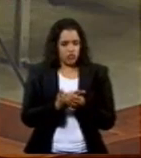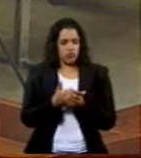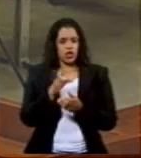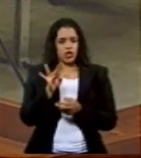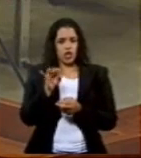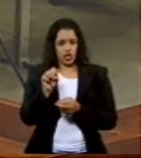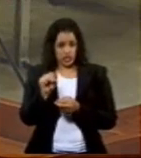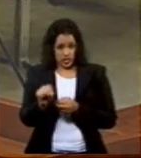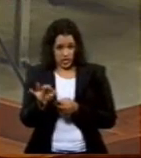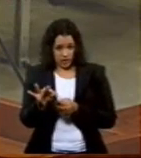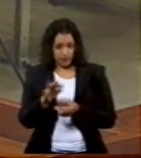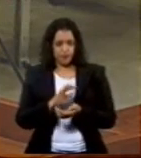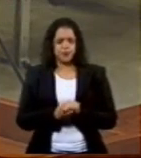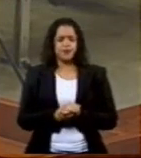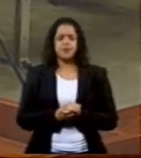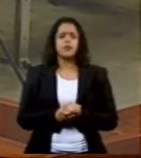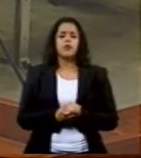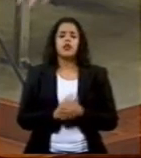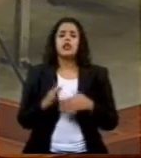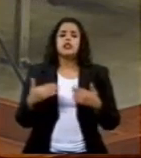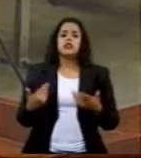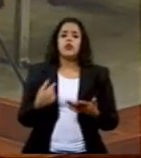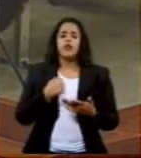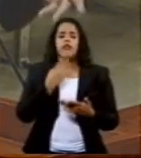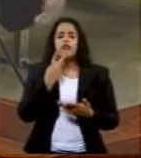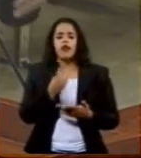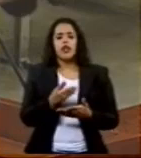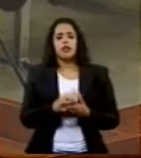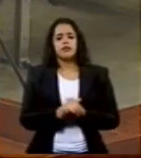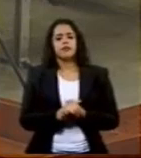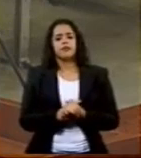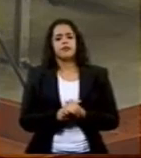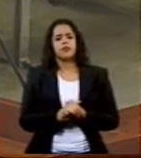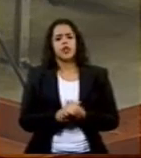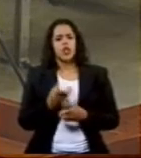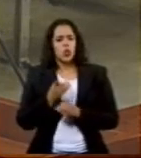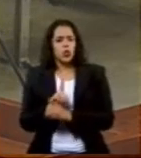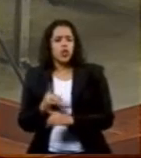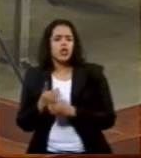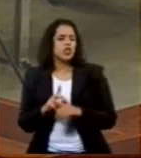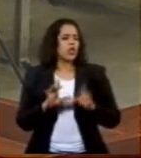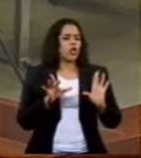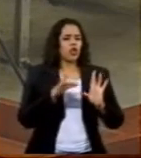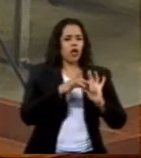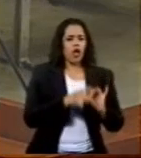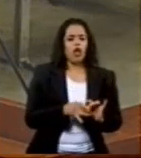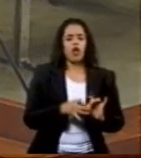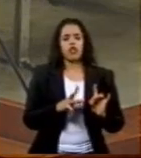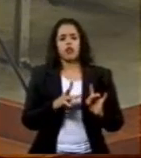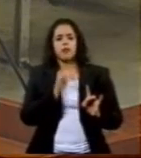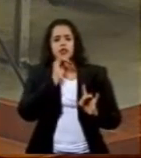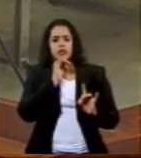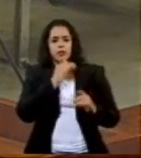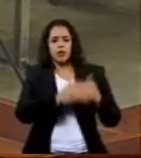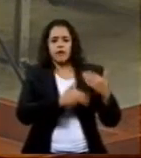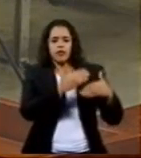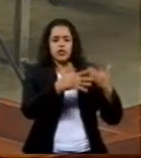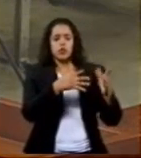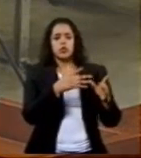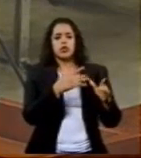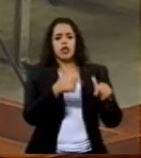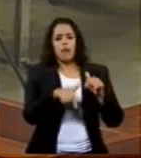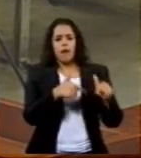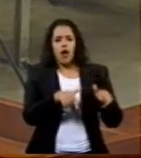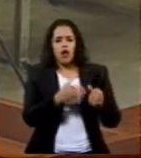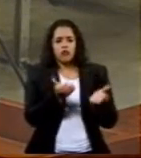do Trabalho. Dito isso, excelências, e faria digressões sobre doutrina relacionada à evolução do trabalho portuário,